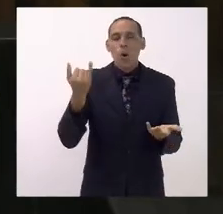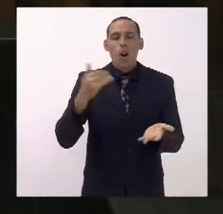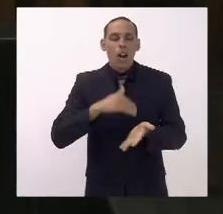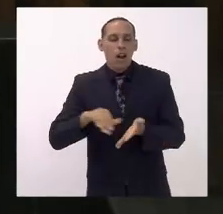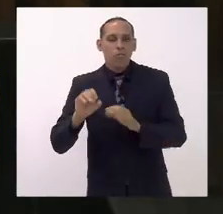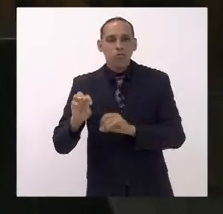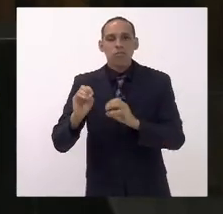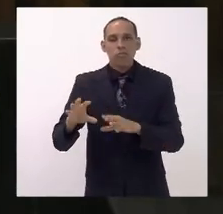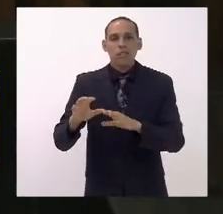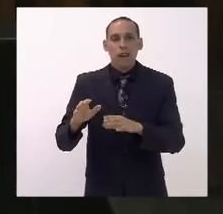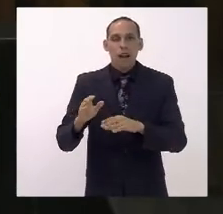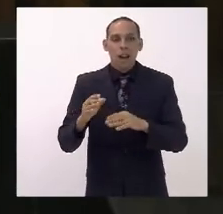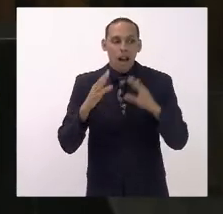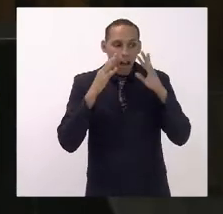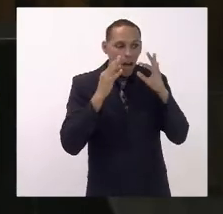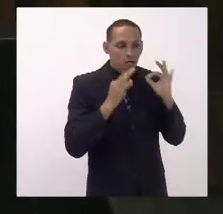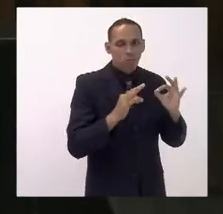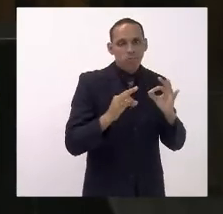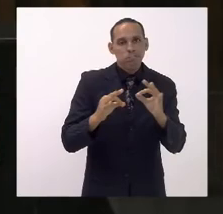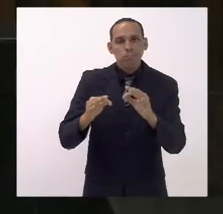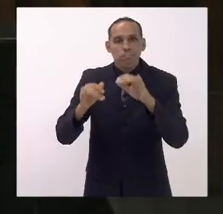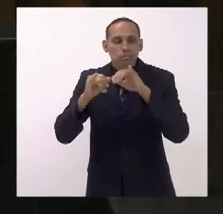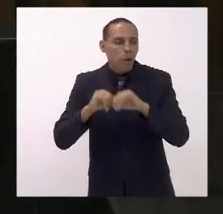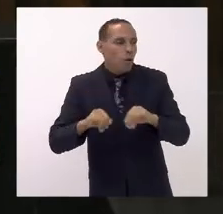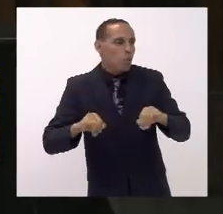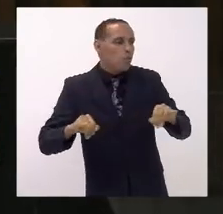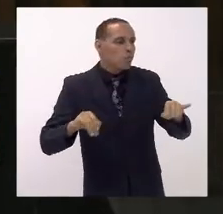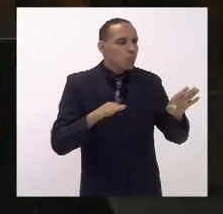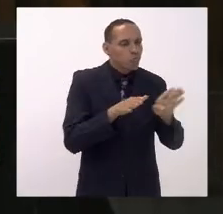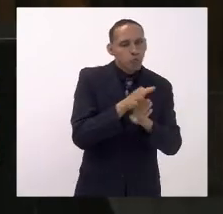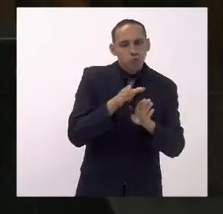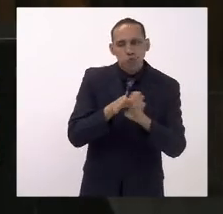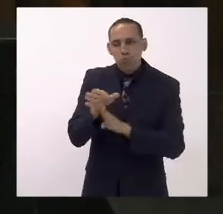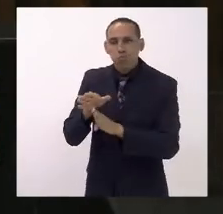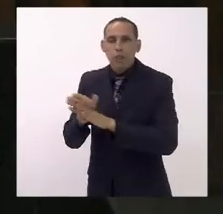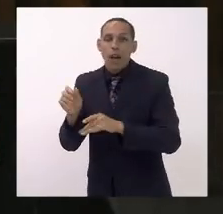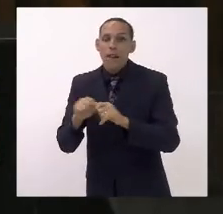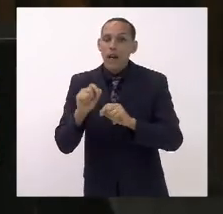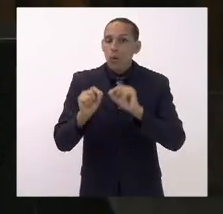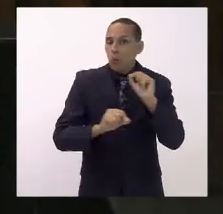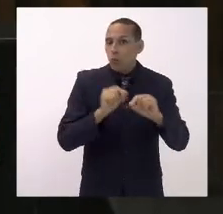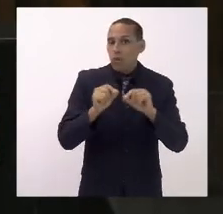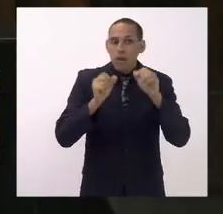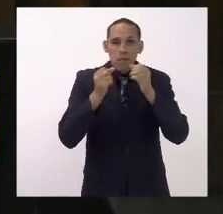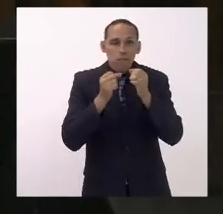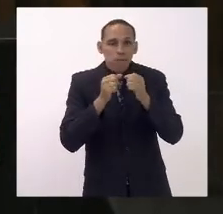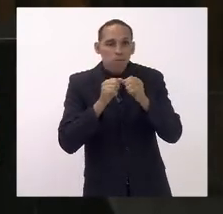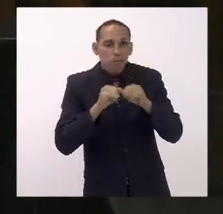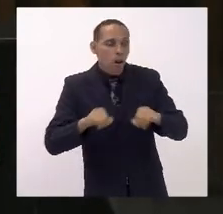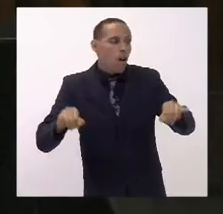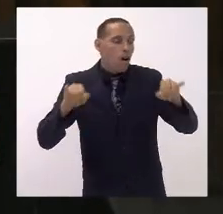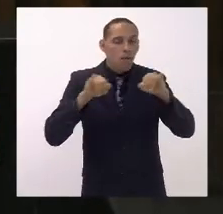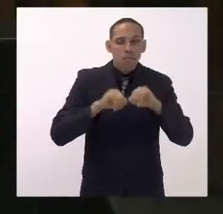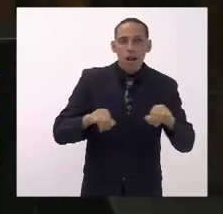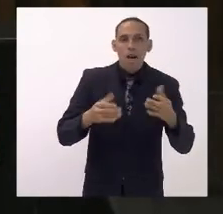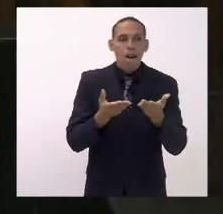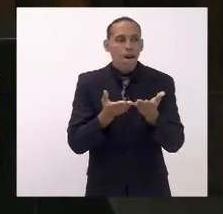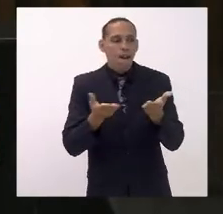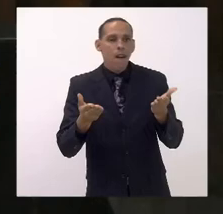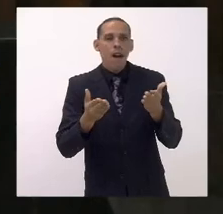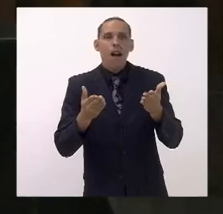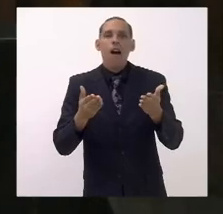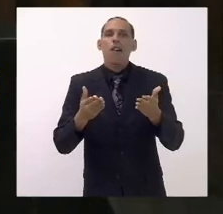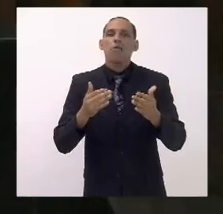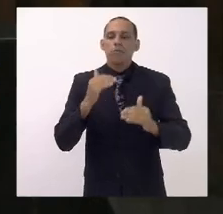essas escolas, dê uma orientação, diga o que vai fazer para que as escolas superem essa situação.